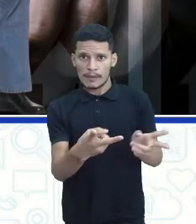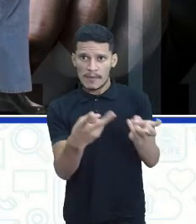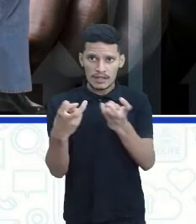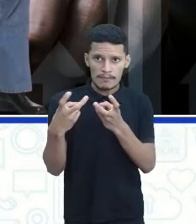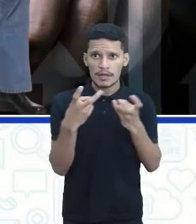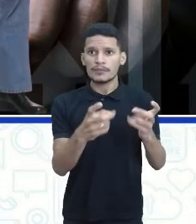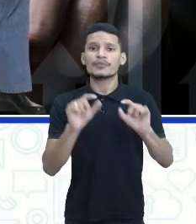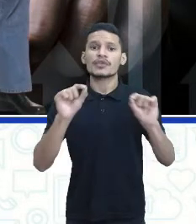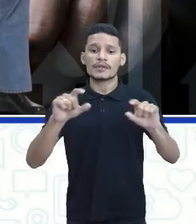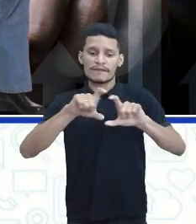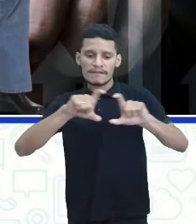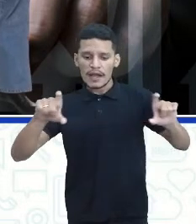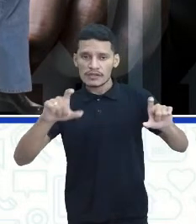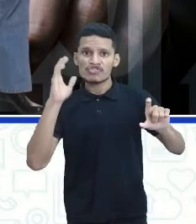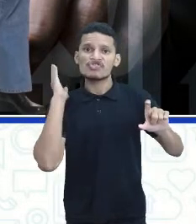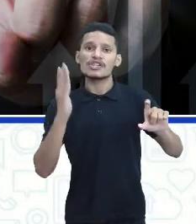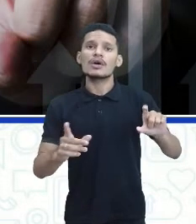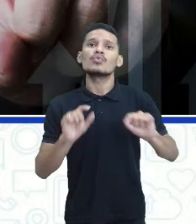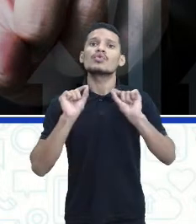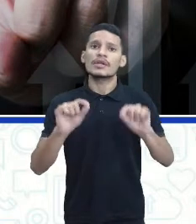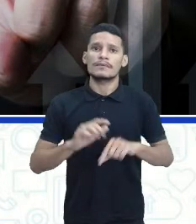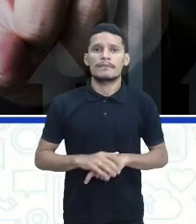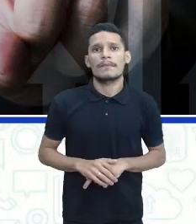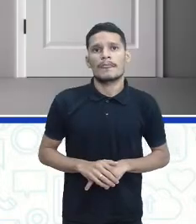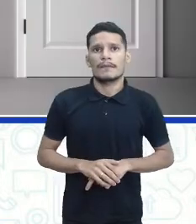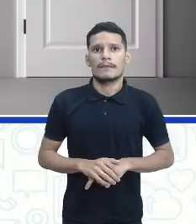a frase em si, ó.